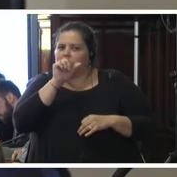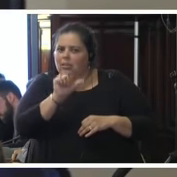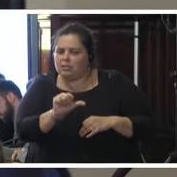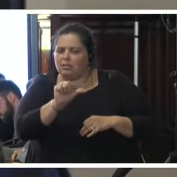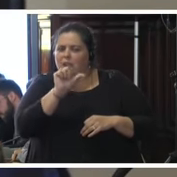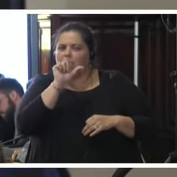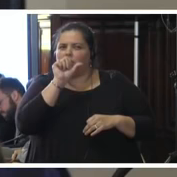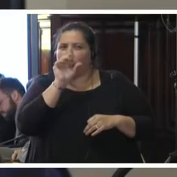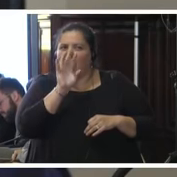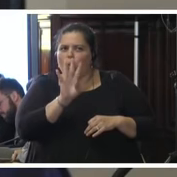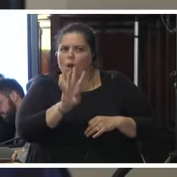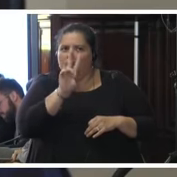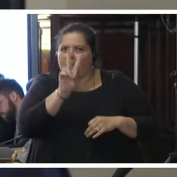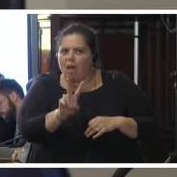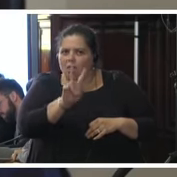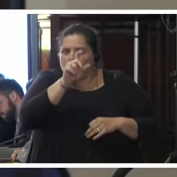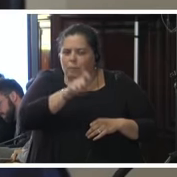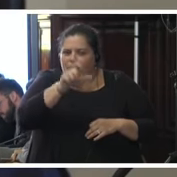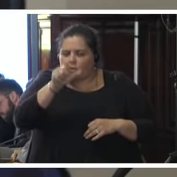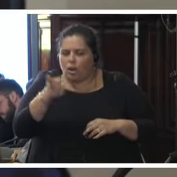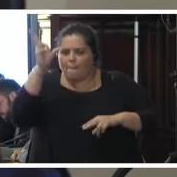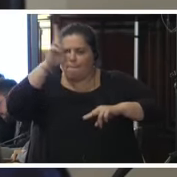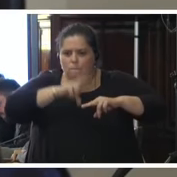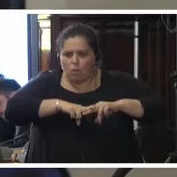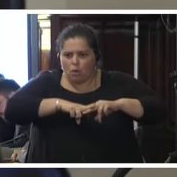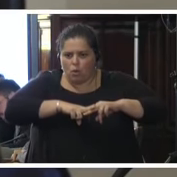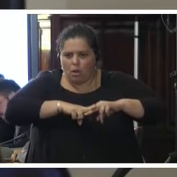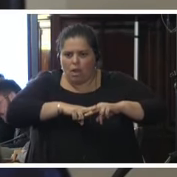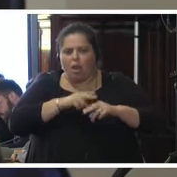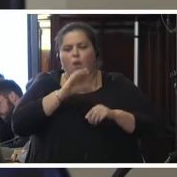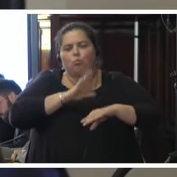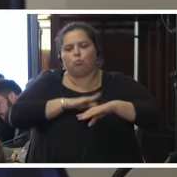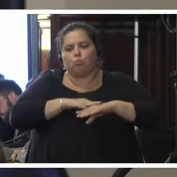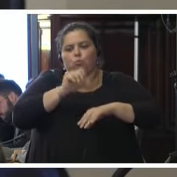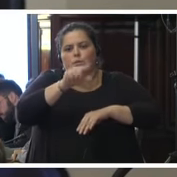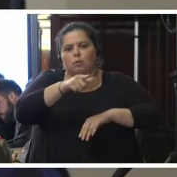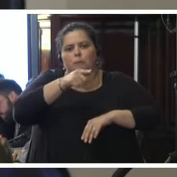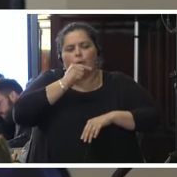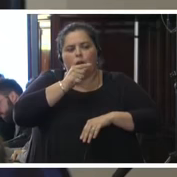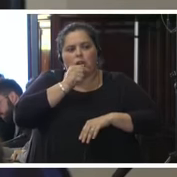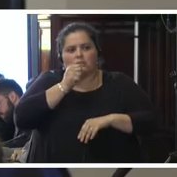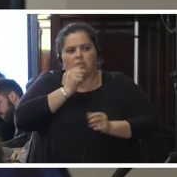642 pessoas mortas pela polícia nos primeiros 6 meses desse ano no estado do Rio de Janeiro. Entendi bem?